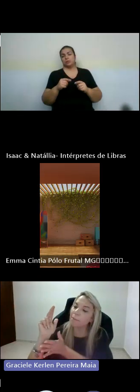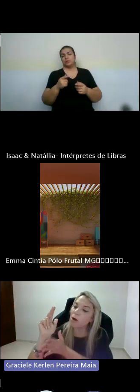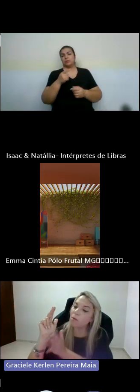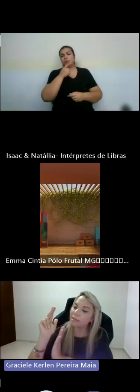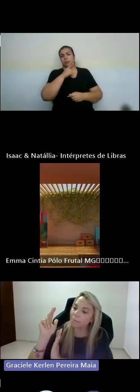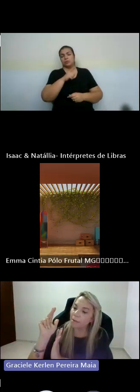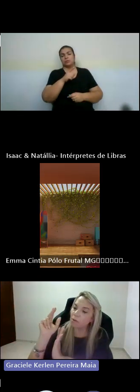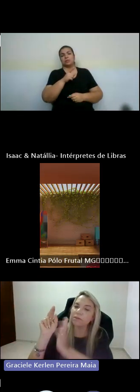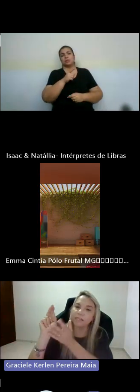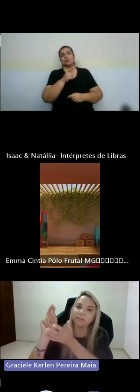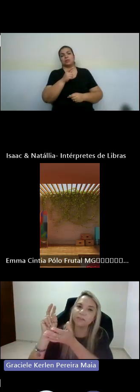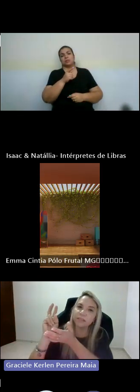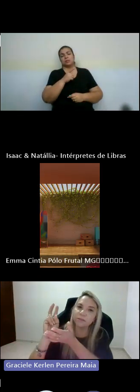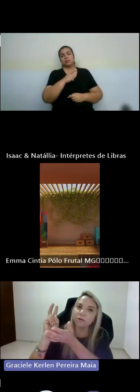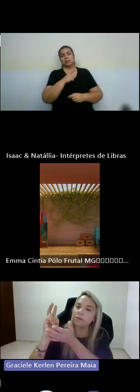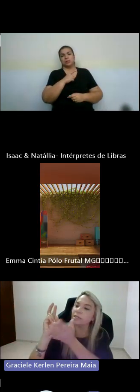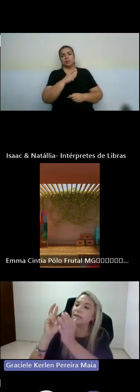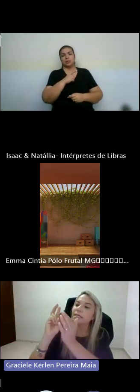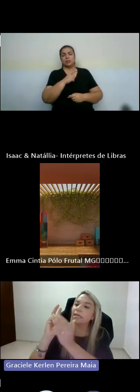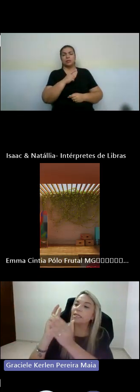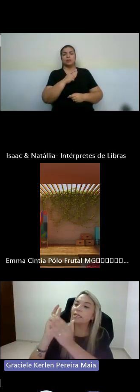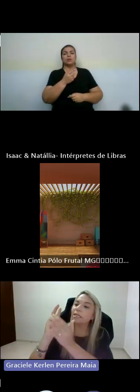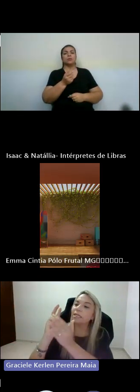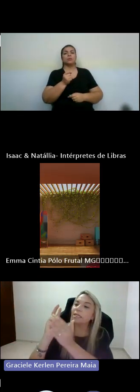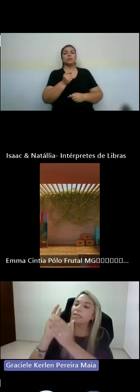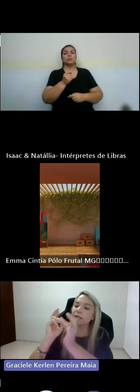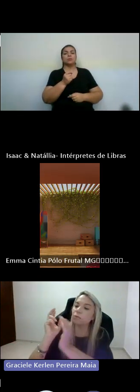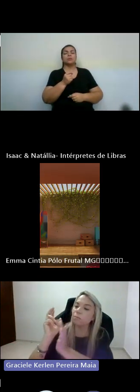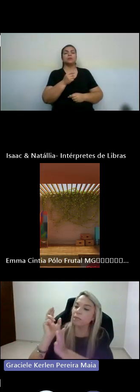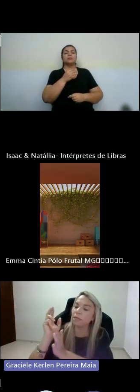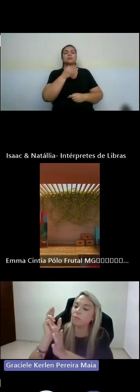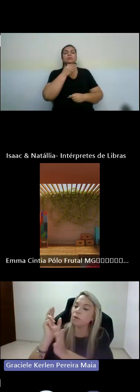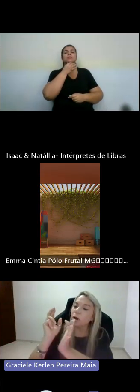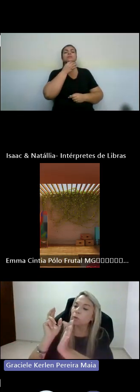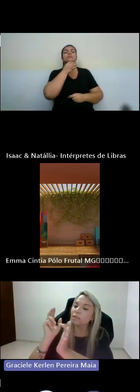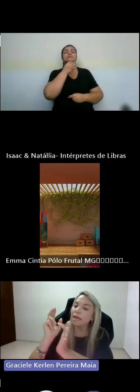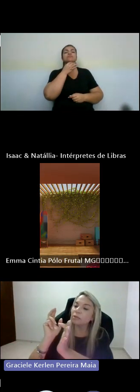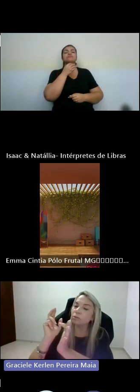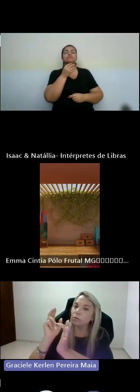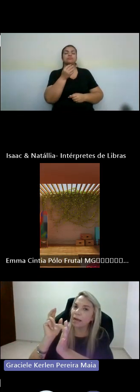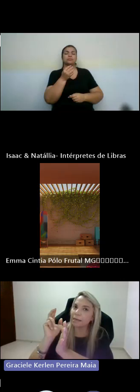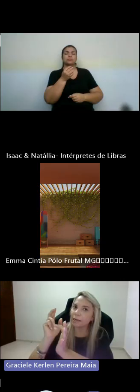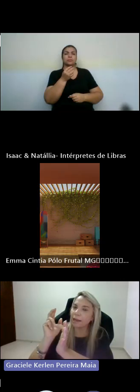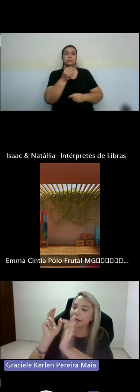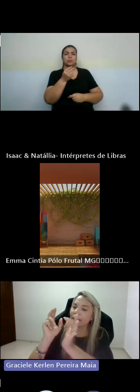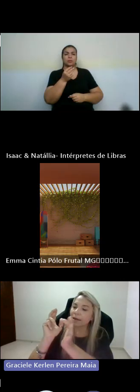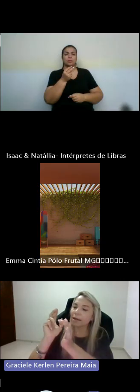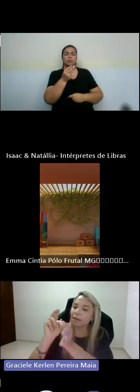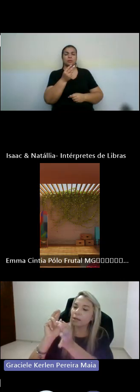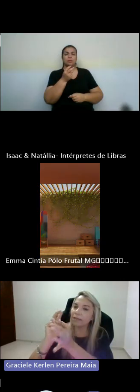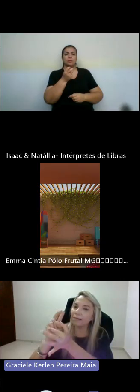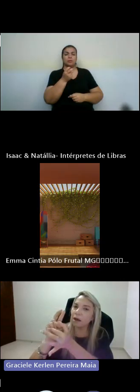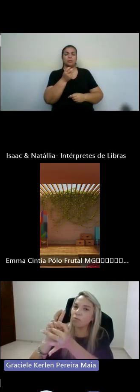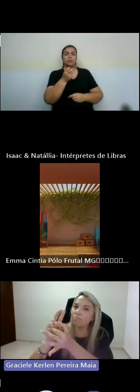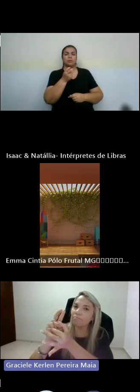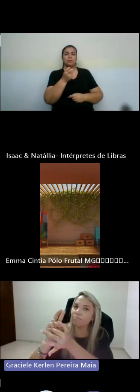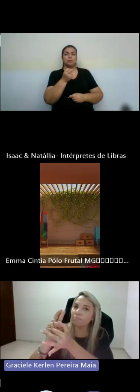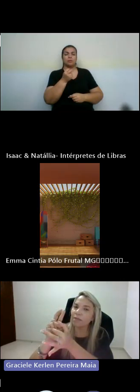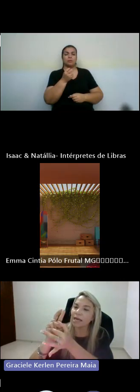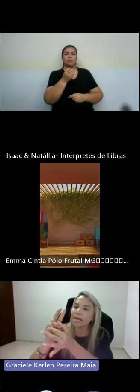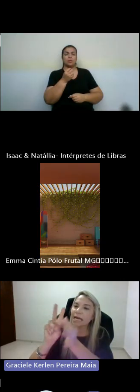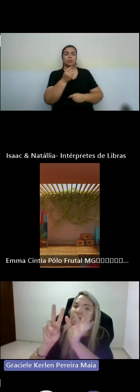encoste na palma da mão, ou seja, flexione tanto o dedo mínimo, o dedo anelar e o